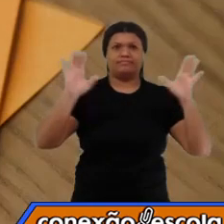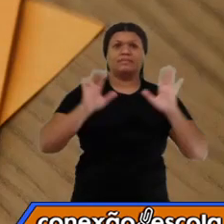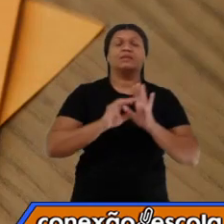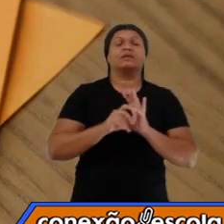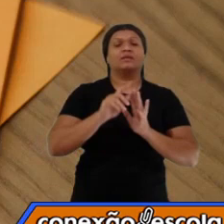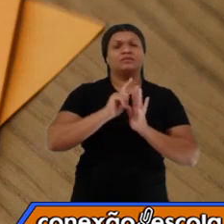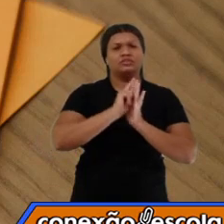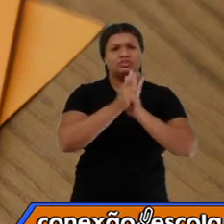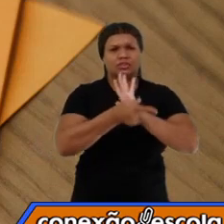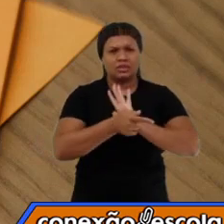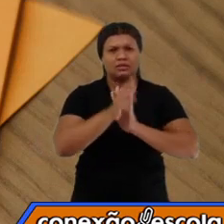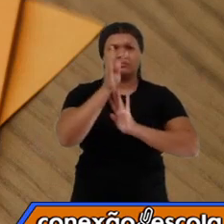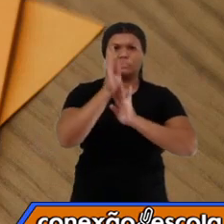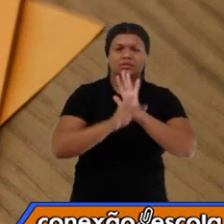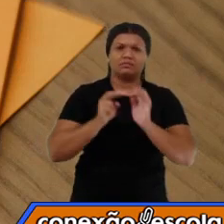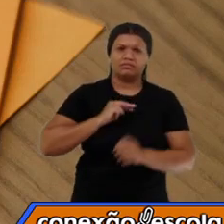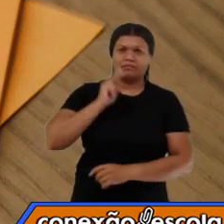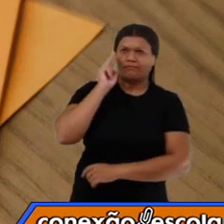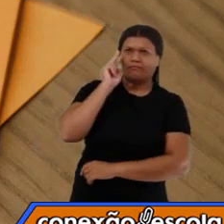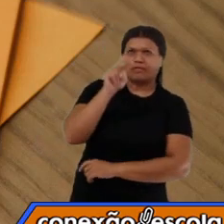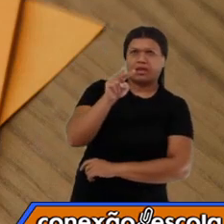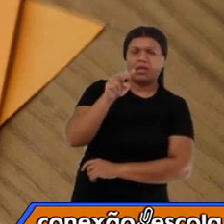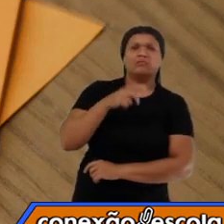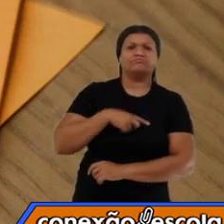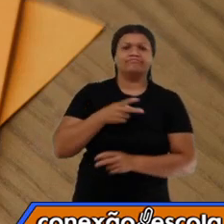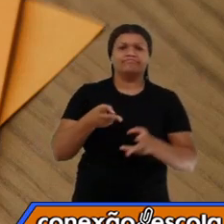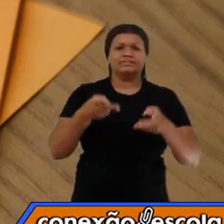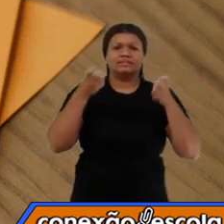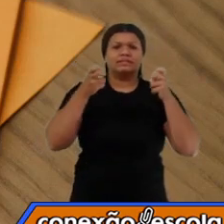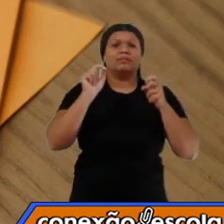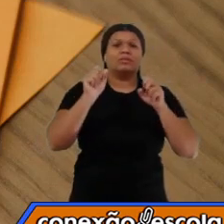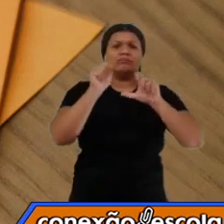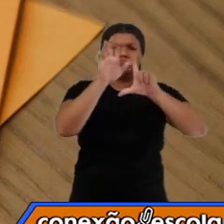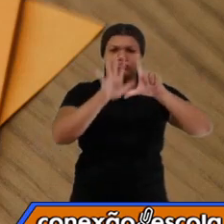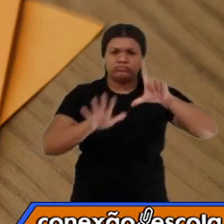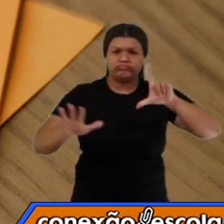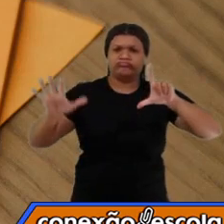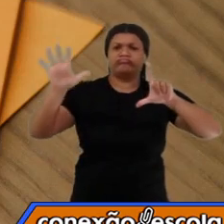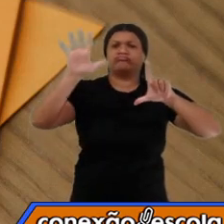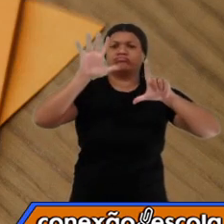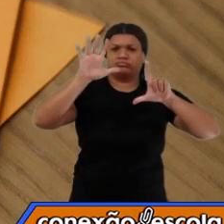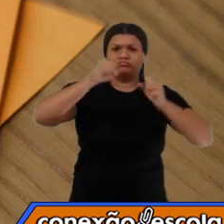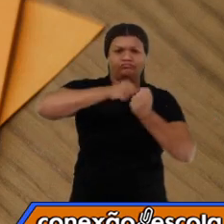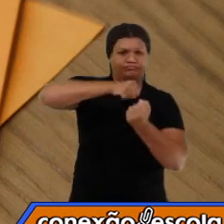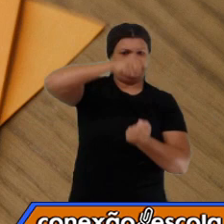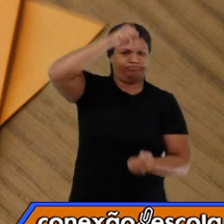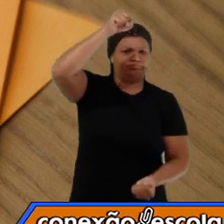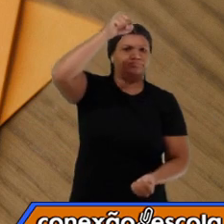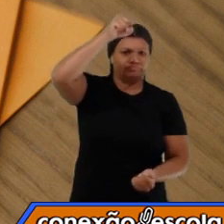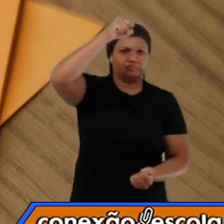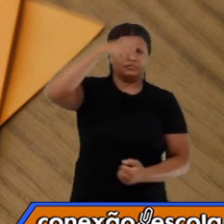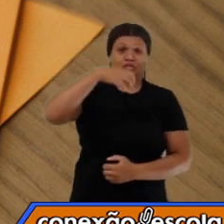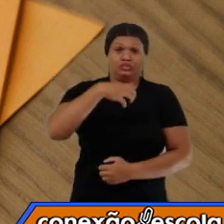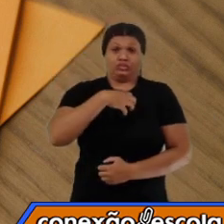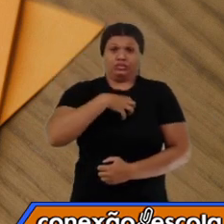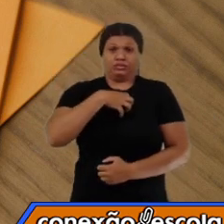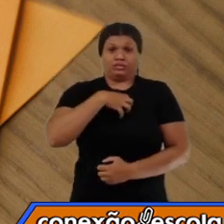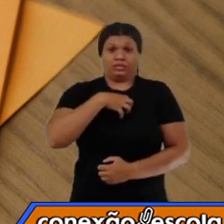olhão nele, ver o jeitão dele, eu sei que ele é um cartaz, porque ele é curto, o formato dele